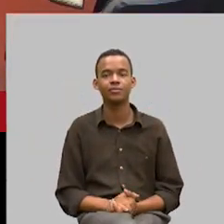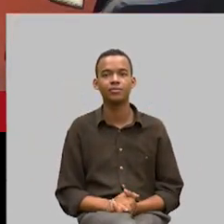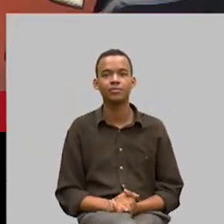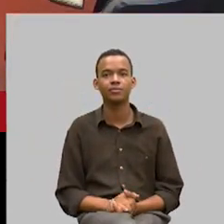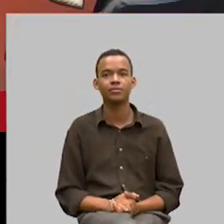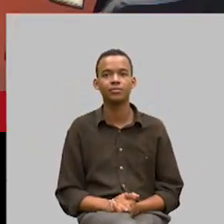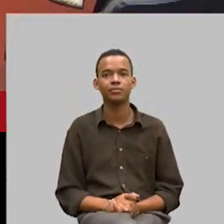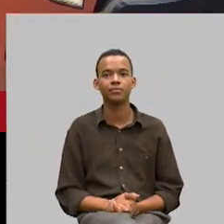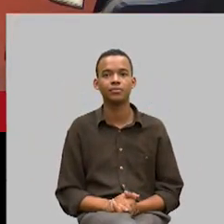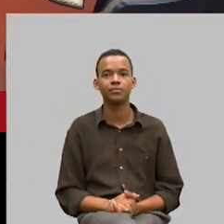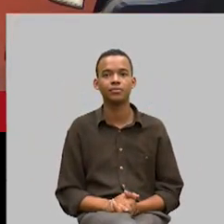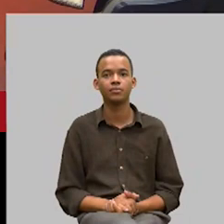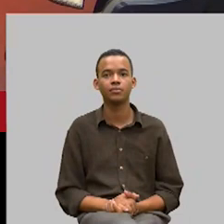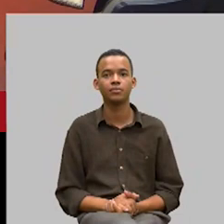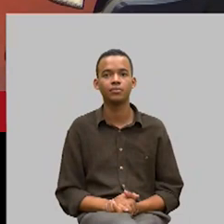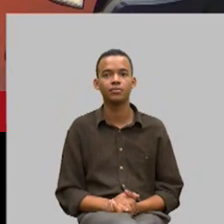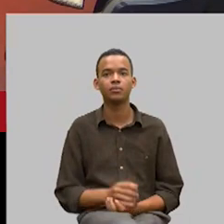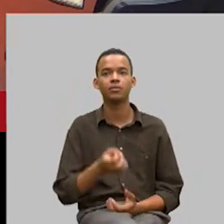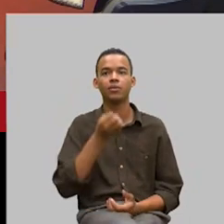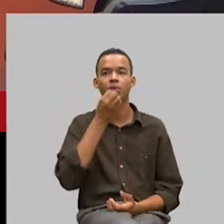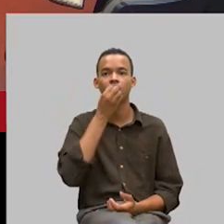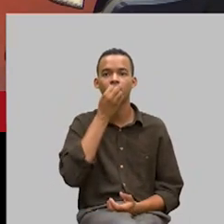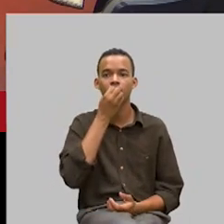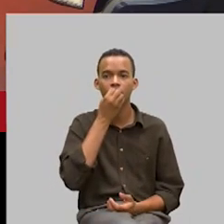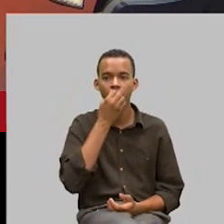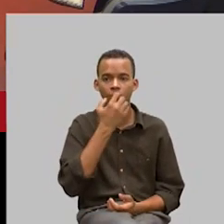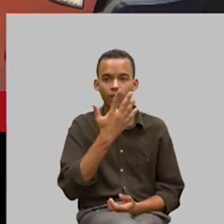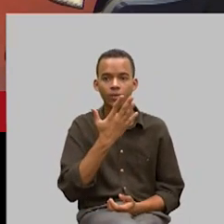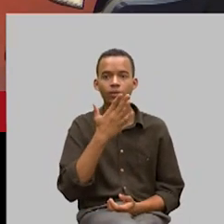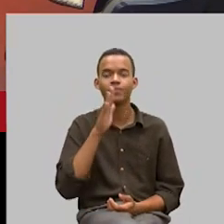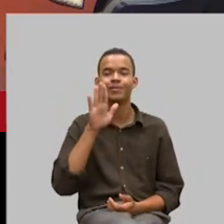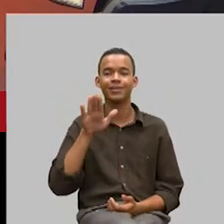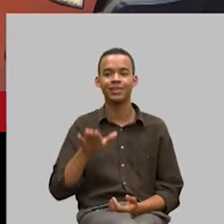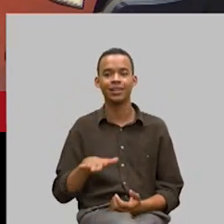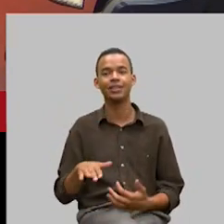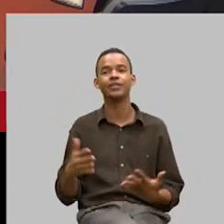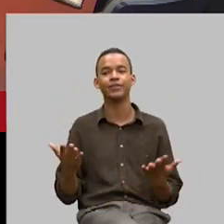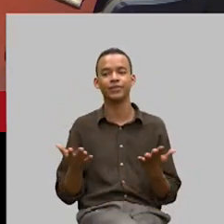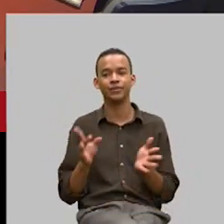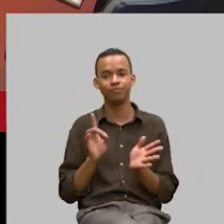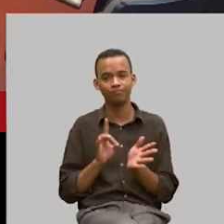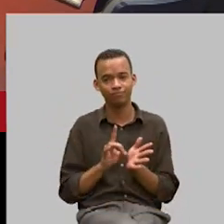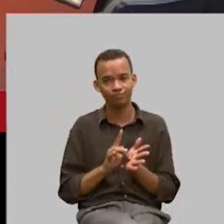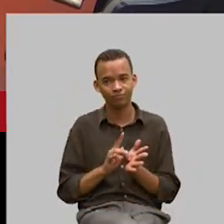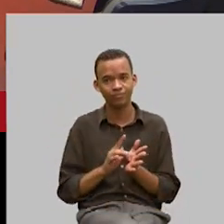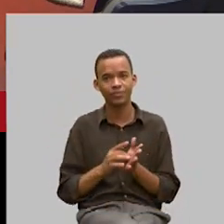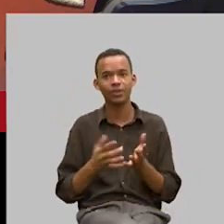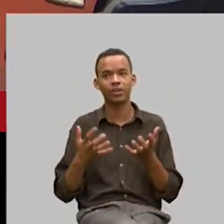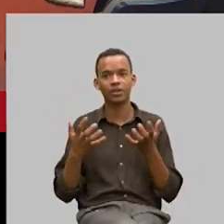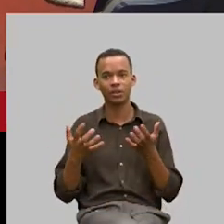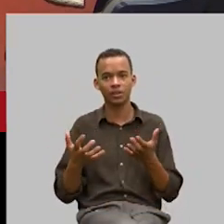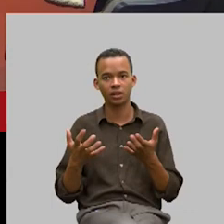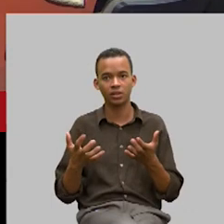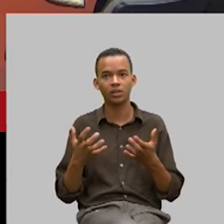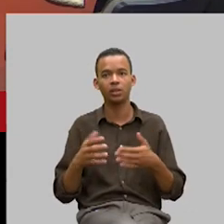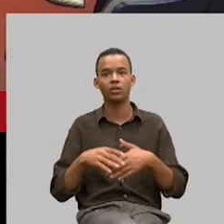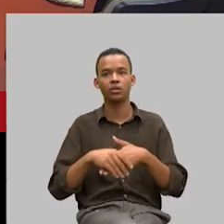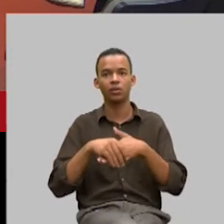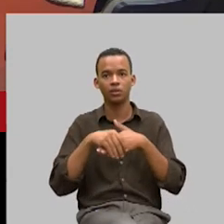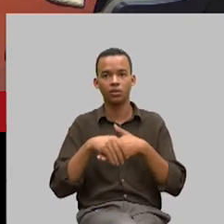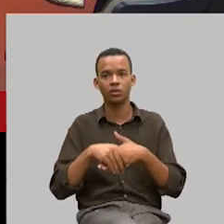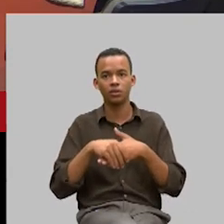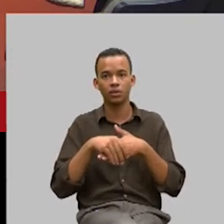a bom Boa tarde oficialmente falando né Queria cumprimentar a mesa no nome da da Beatriz tá e da